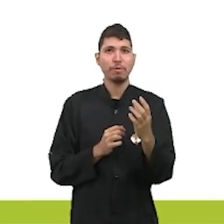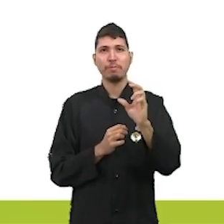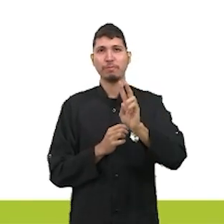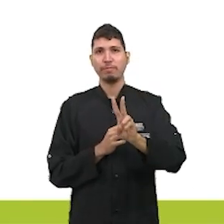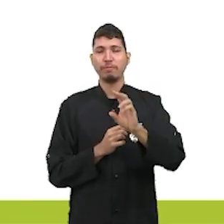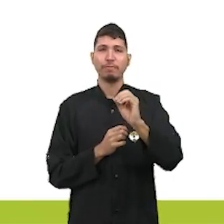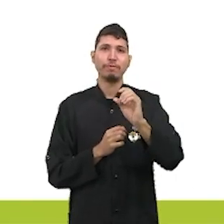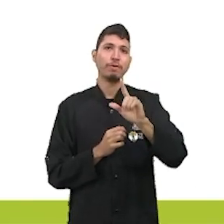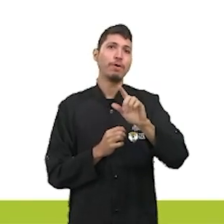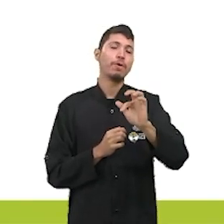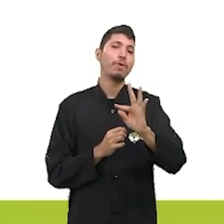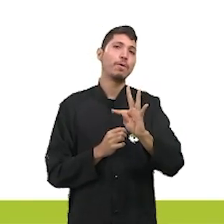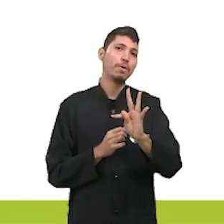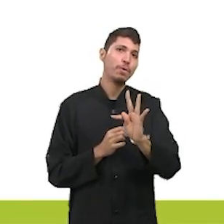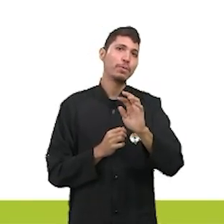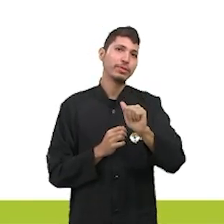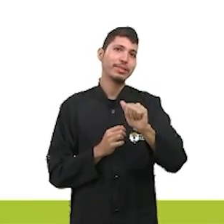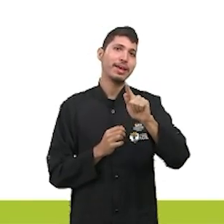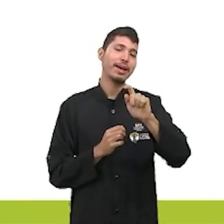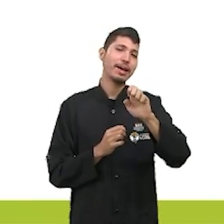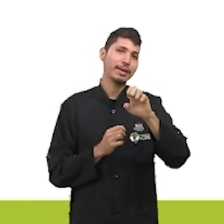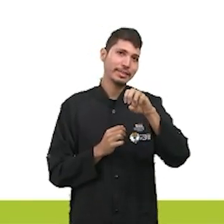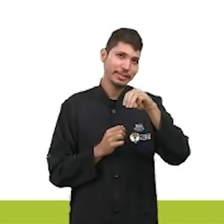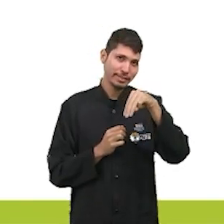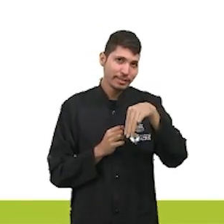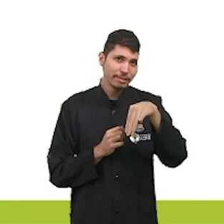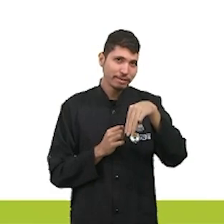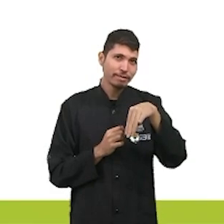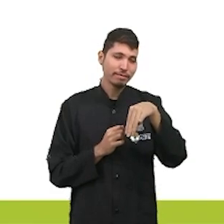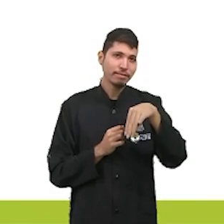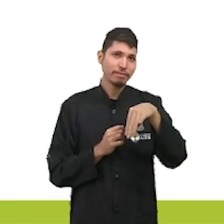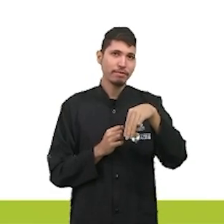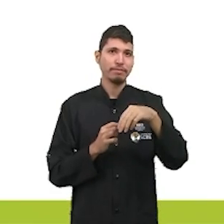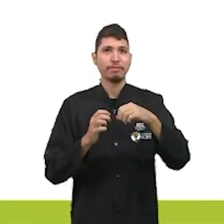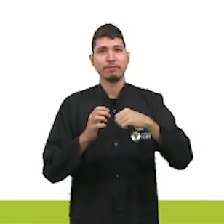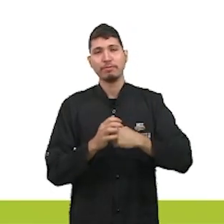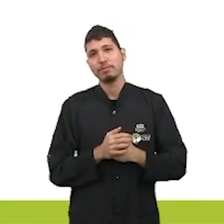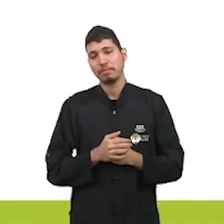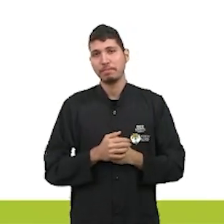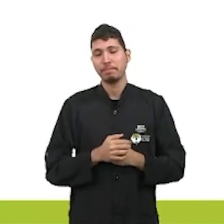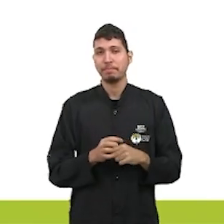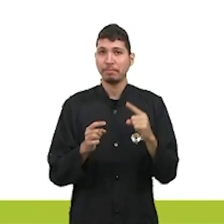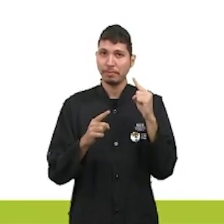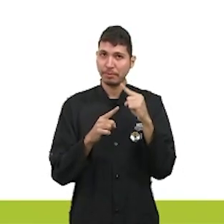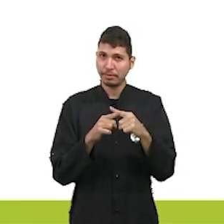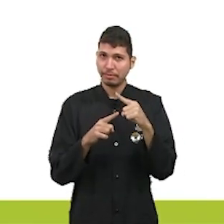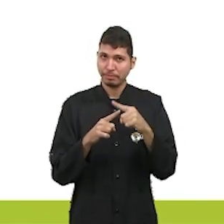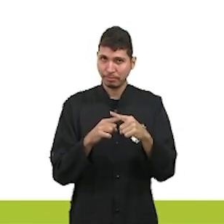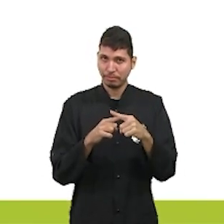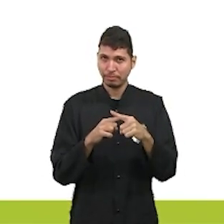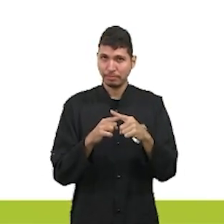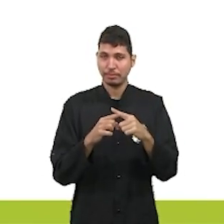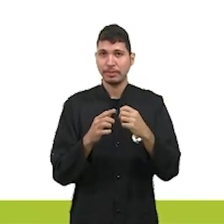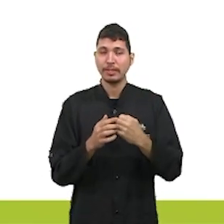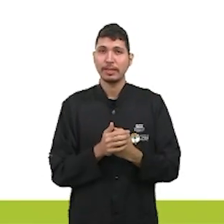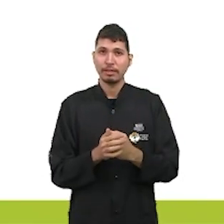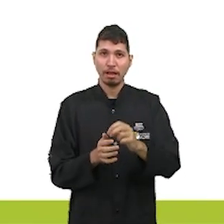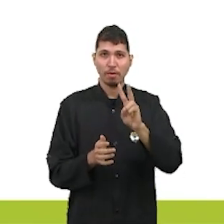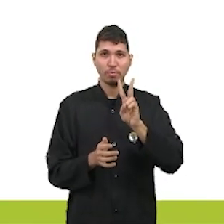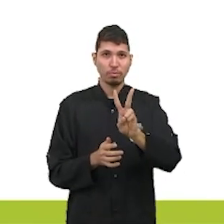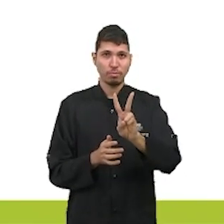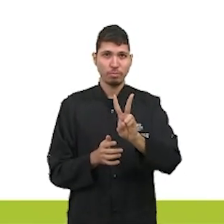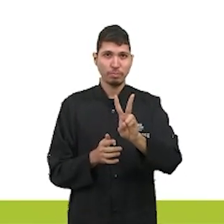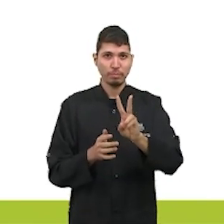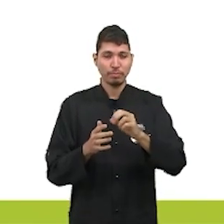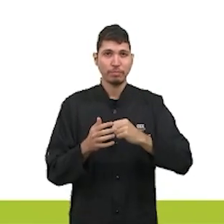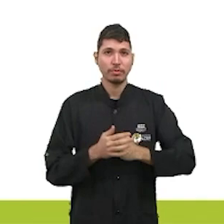momentos que eu falo assim, voltagem. É uma forma mais coloquial, tá? Porque ela é medida em volts, ok? A